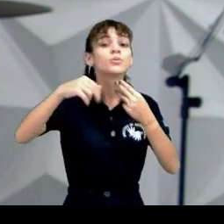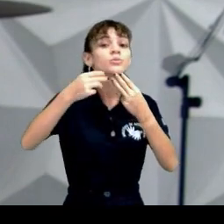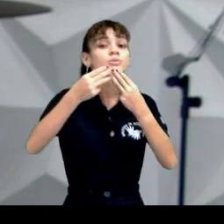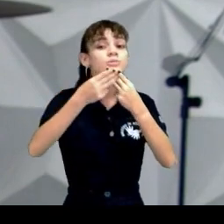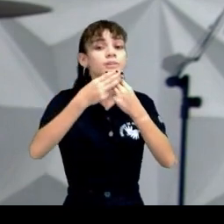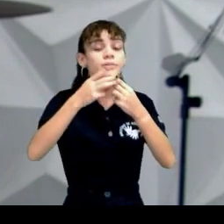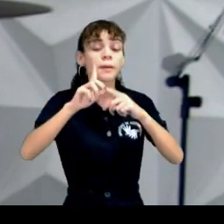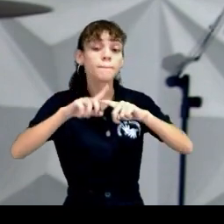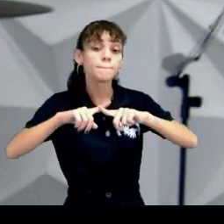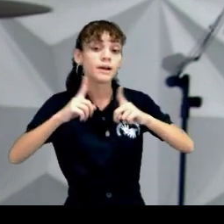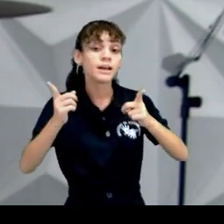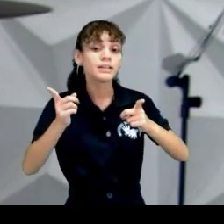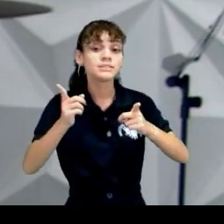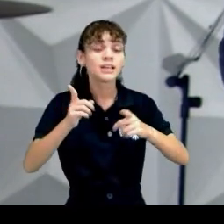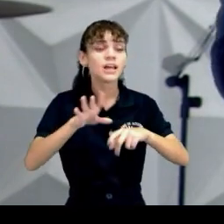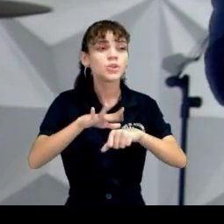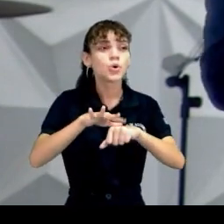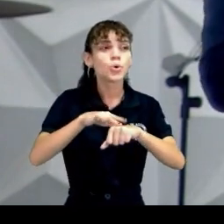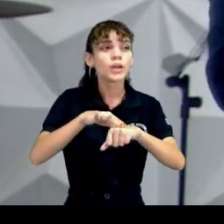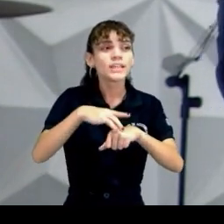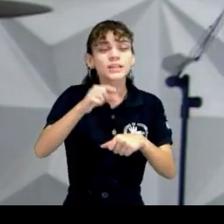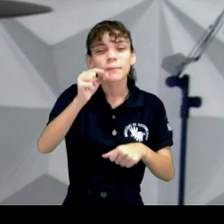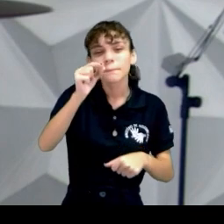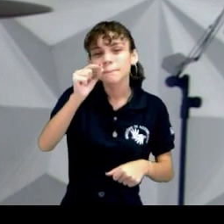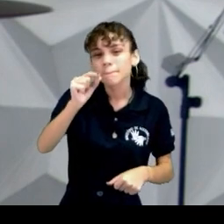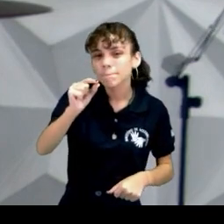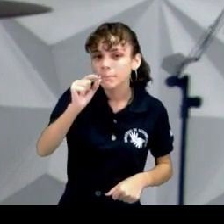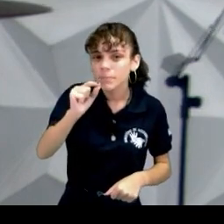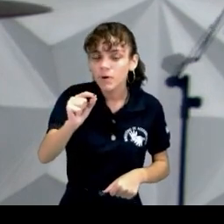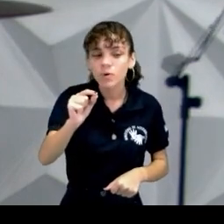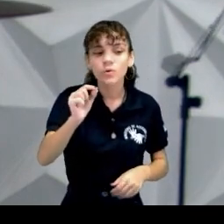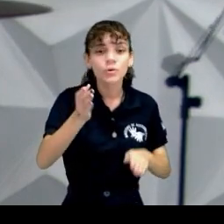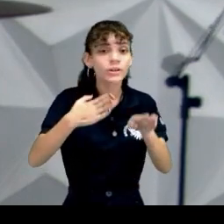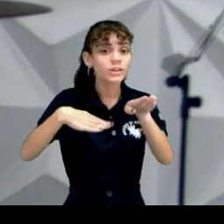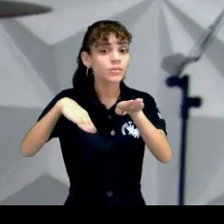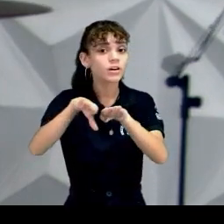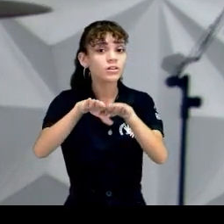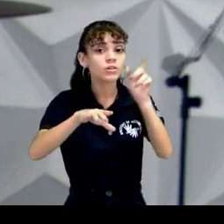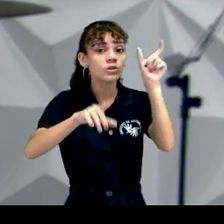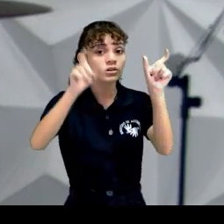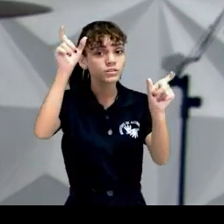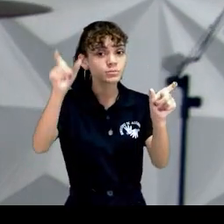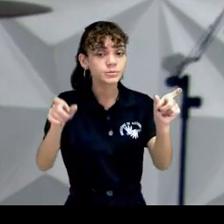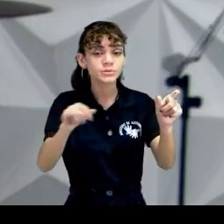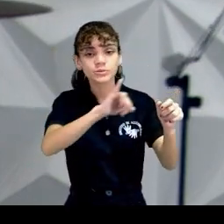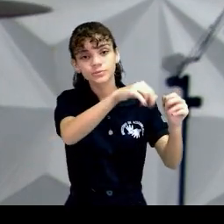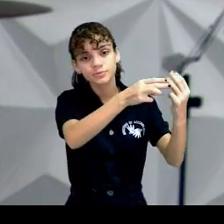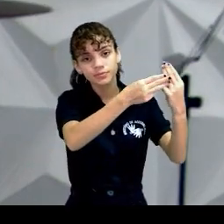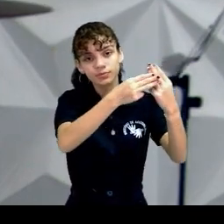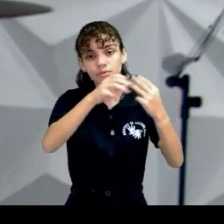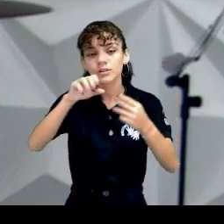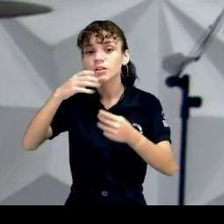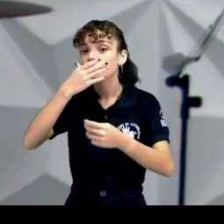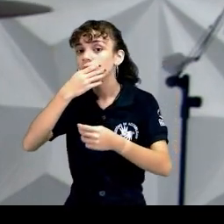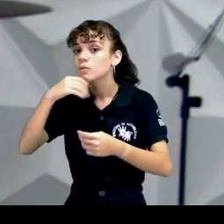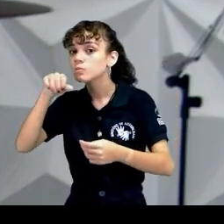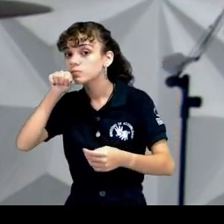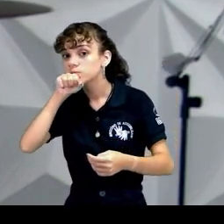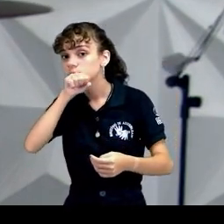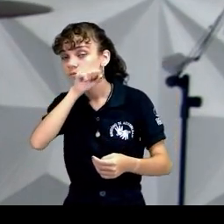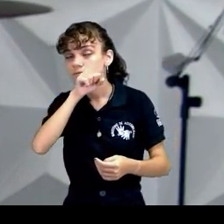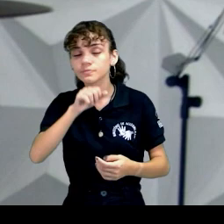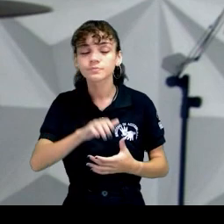e samaritano. E aquele samaritano entendeu, reconheceu que ele não era nada sem aquele que o